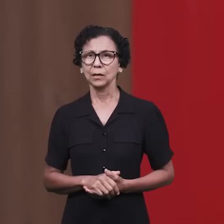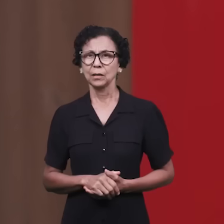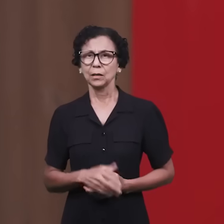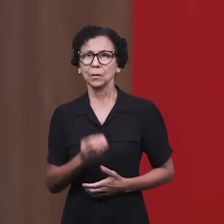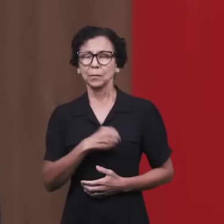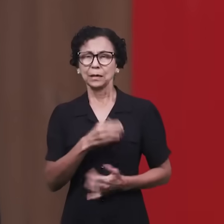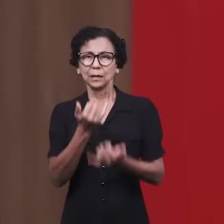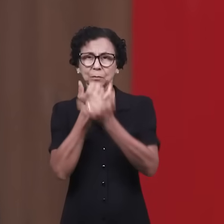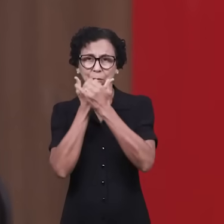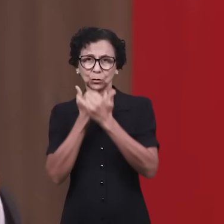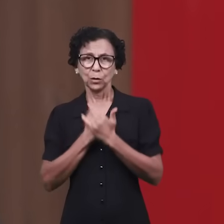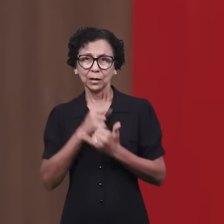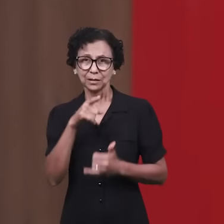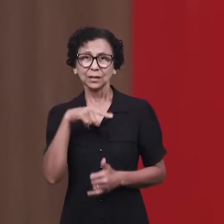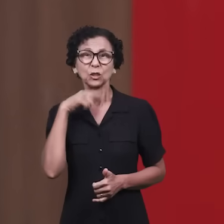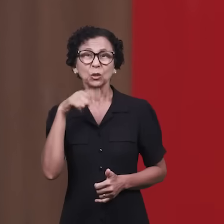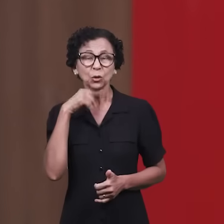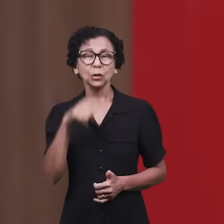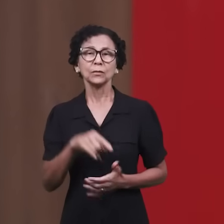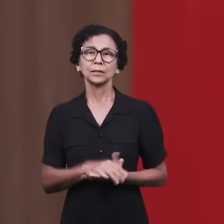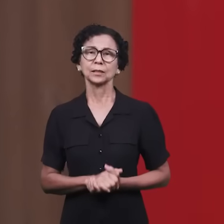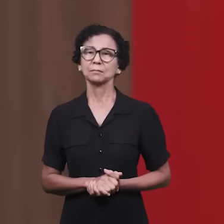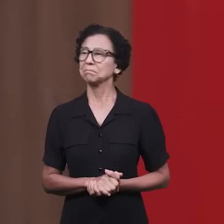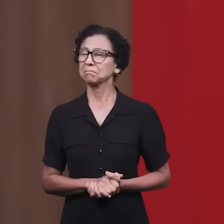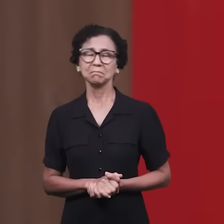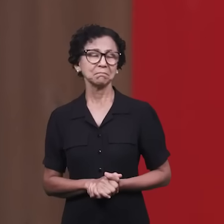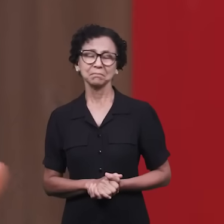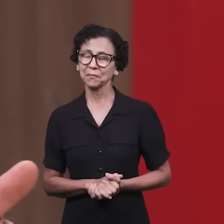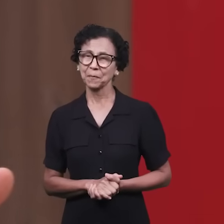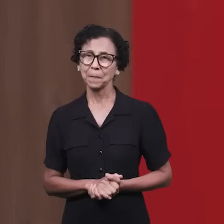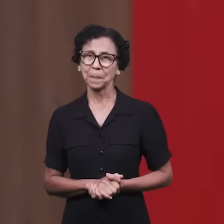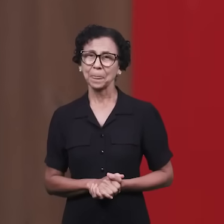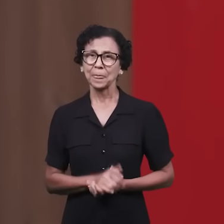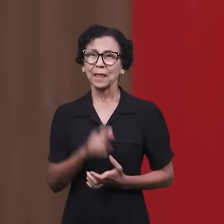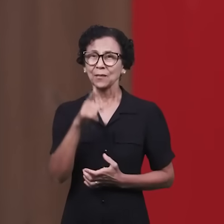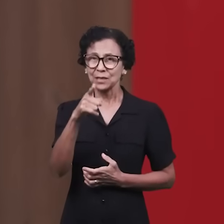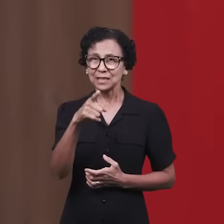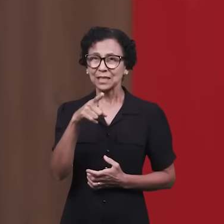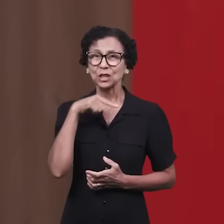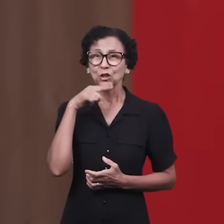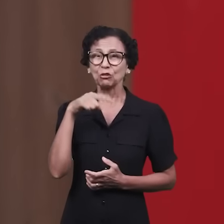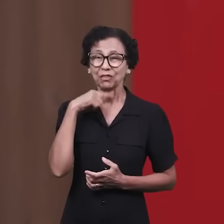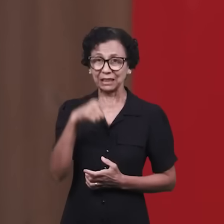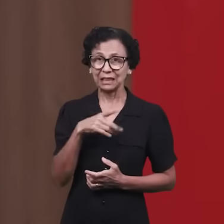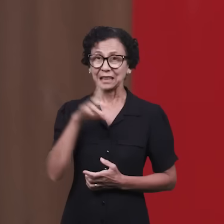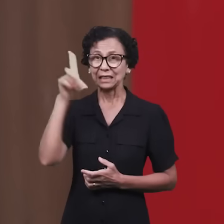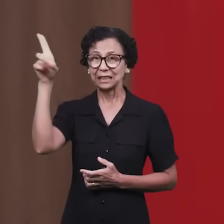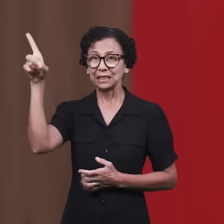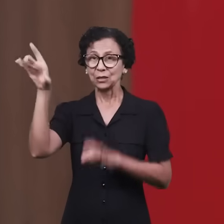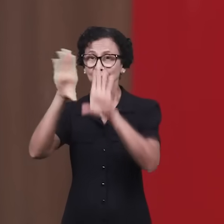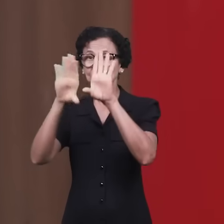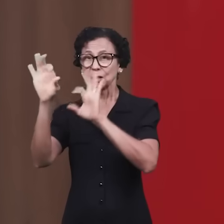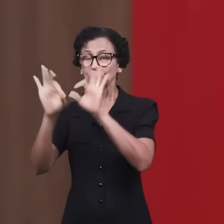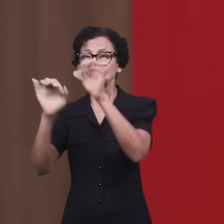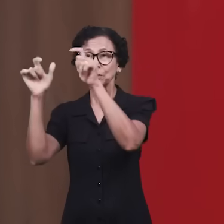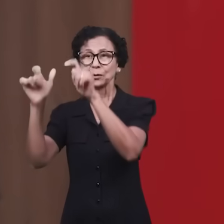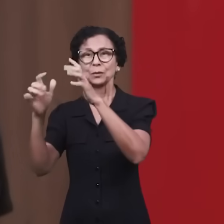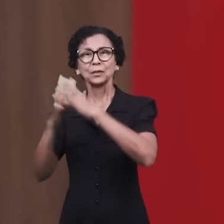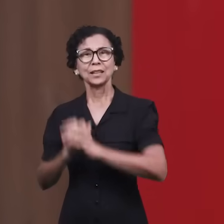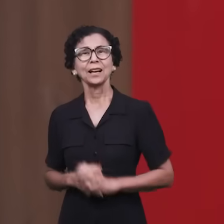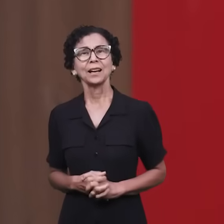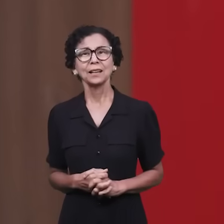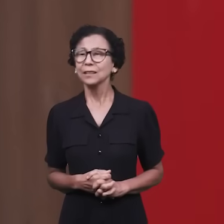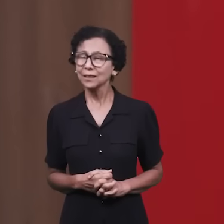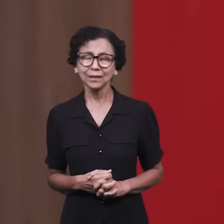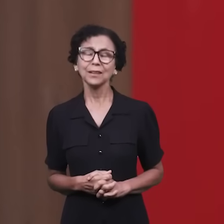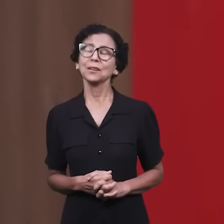tem dúvida que Deus preparou um lugar no céu para você? Não tem nenhuma. Para mim, eu falo isso na maior tranquilidade com você, que horas são agora, que